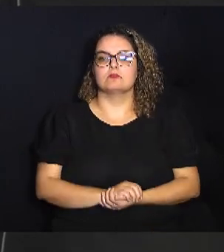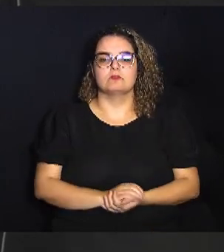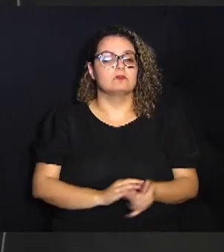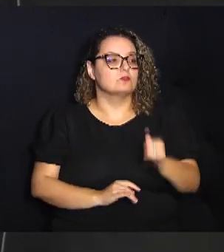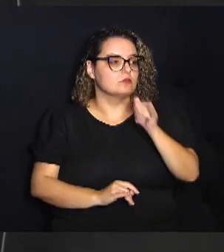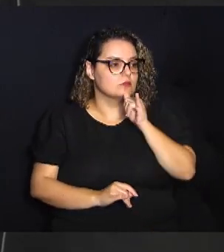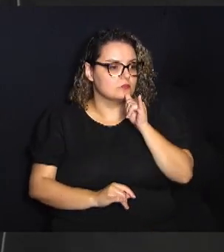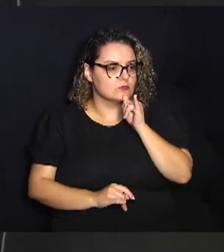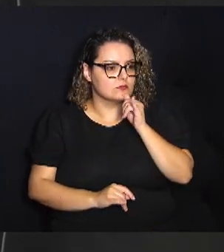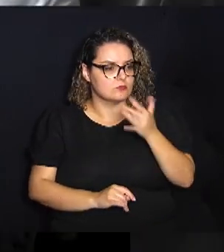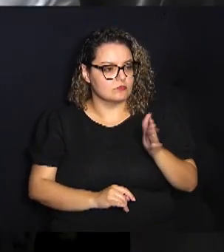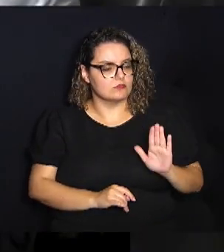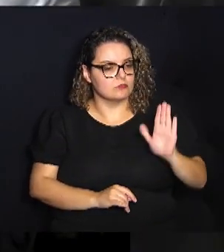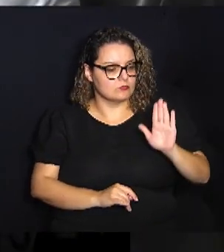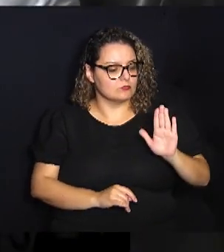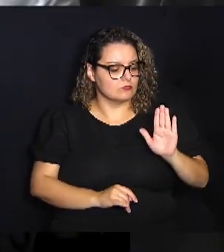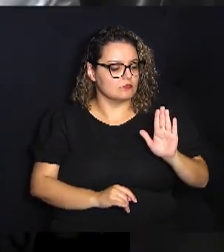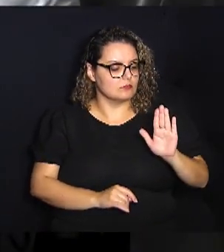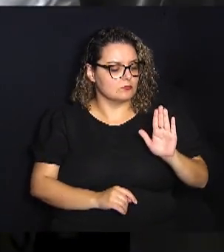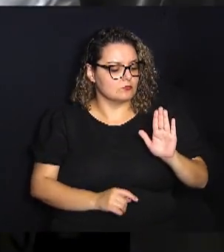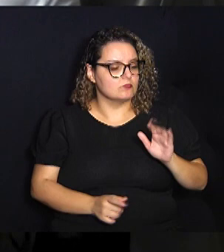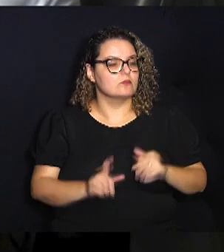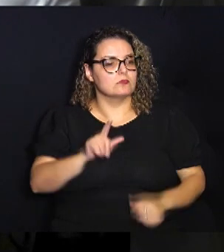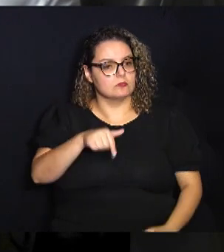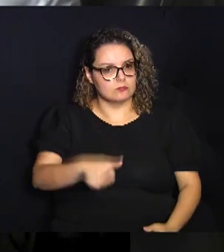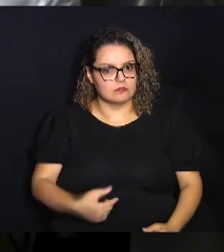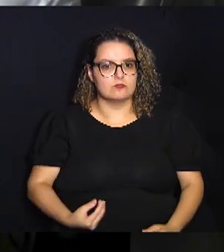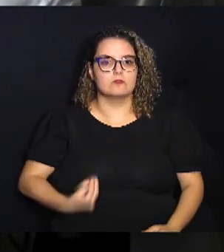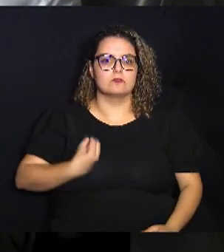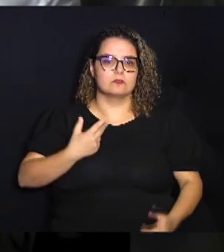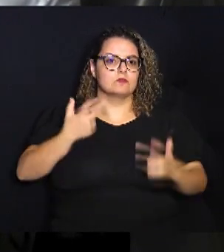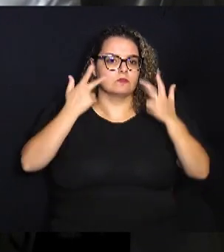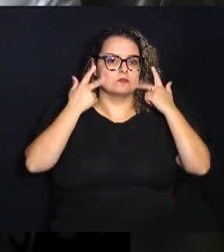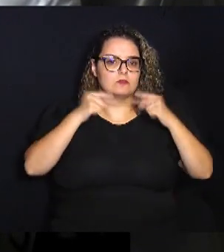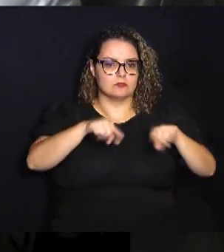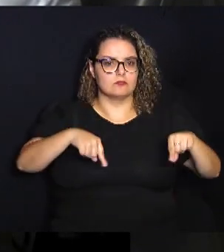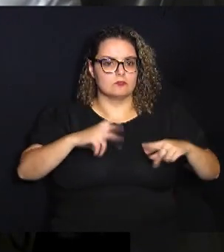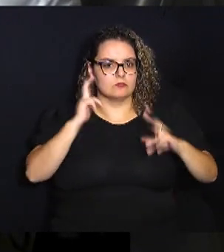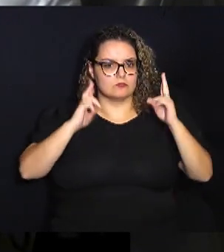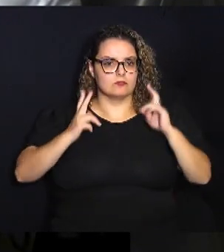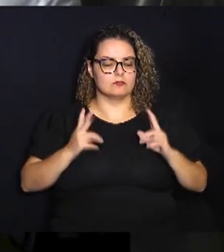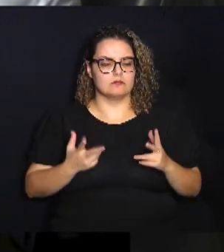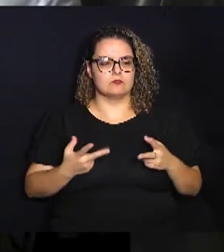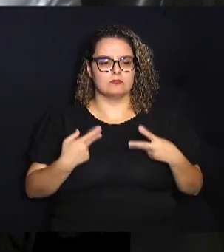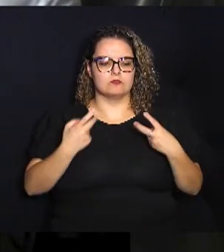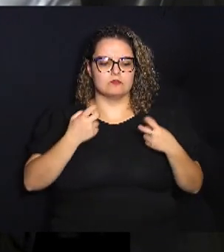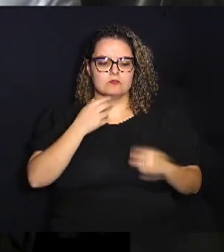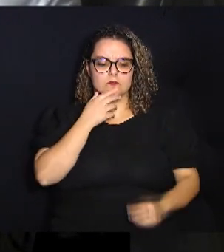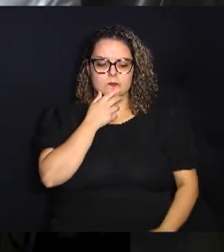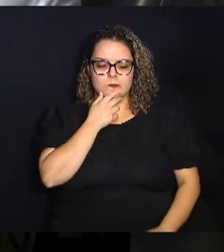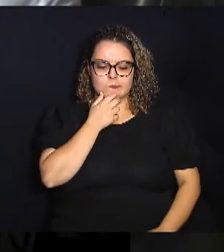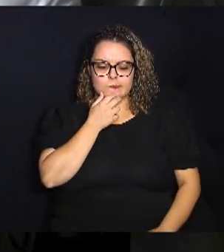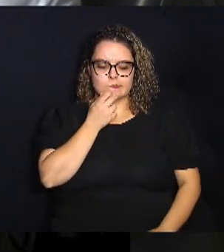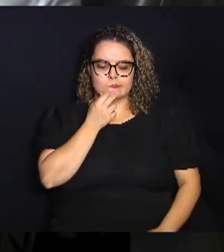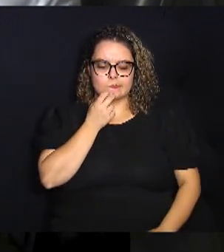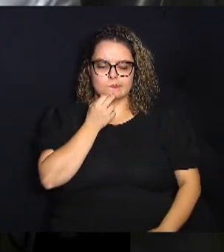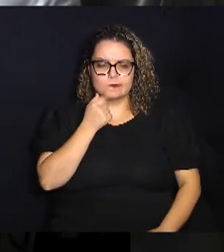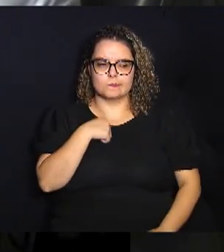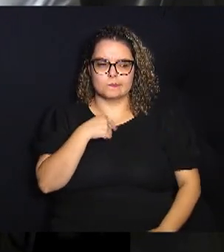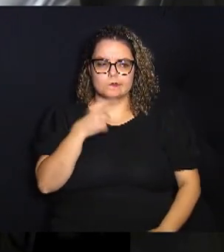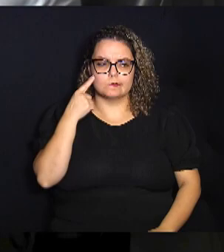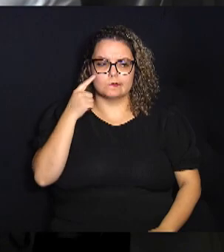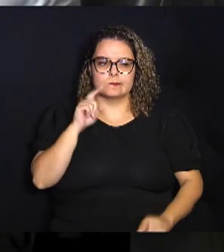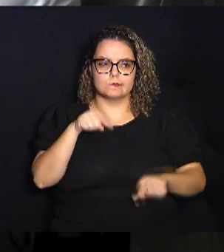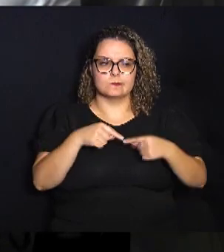foi candidato, mas depois voltou lá à vida do salão, e aí percebeu, poxa, vou pensar em outras